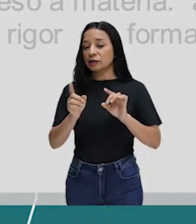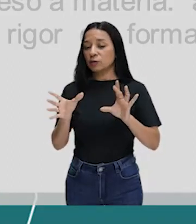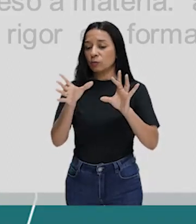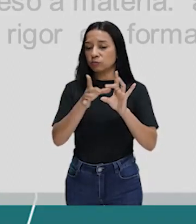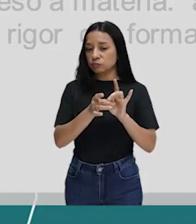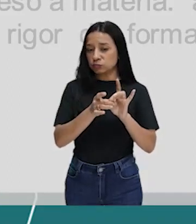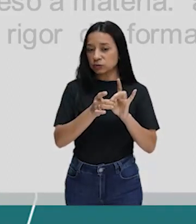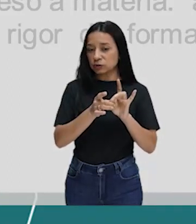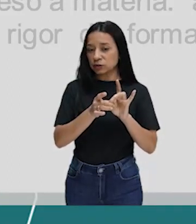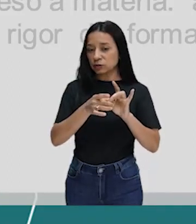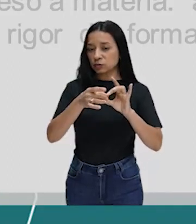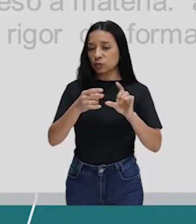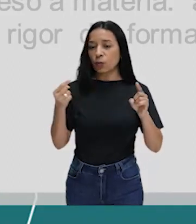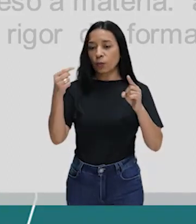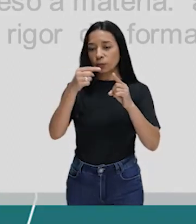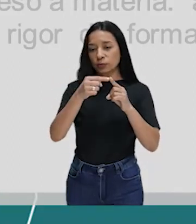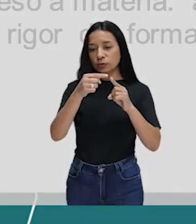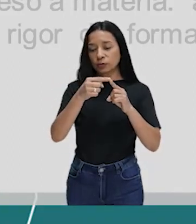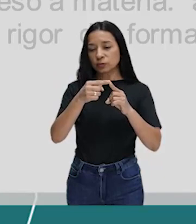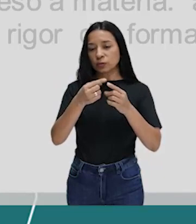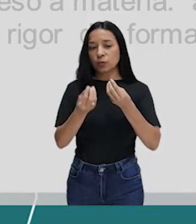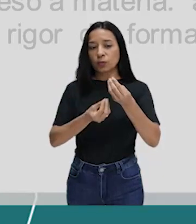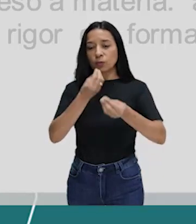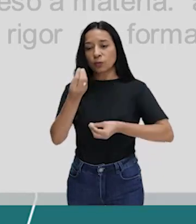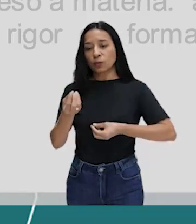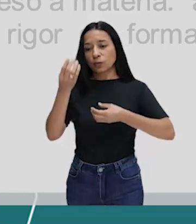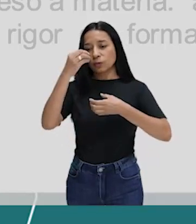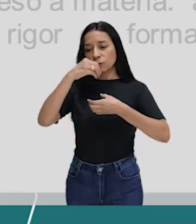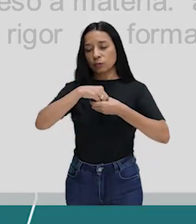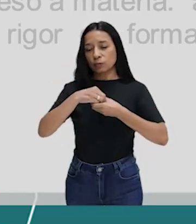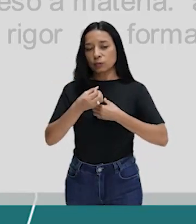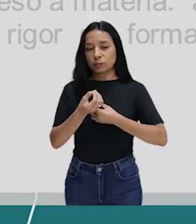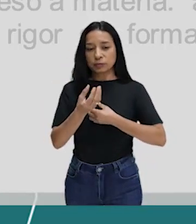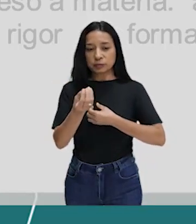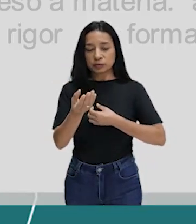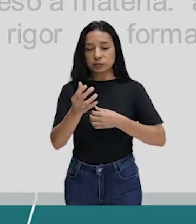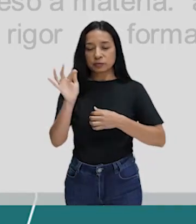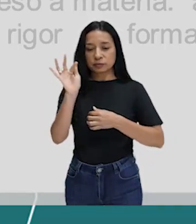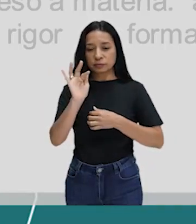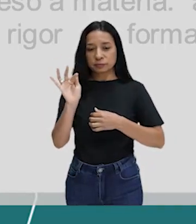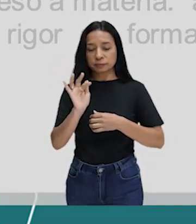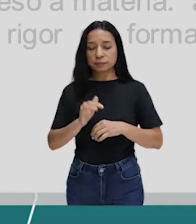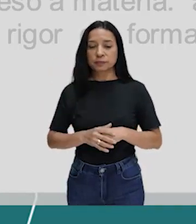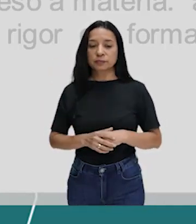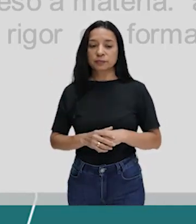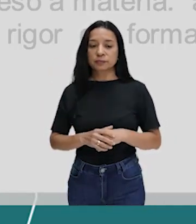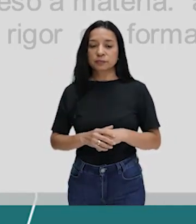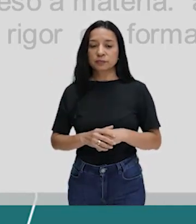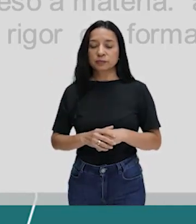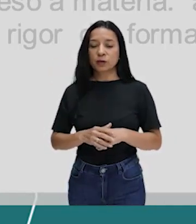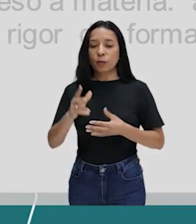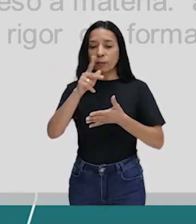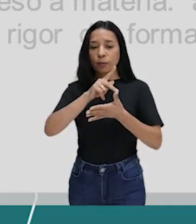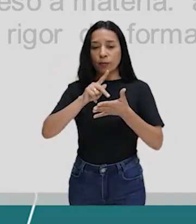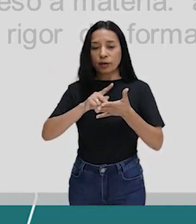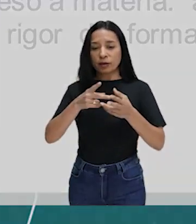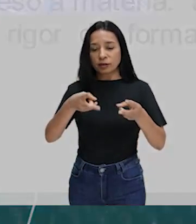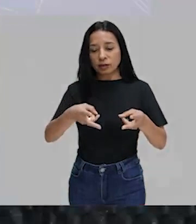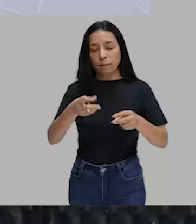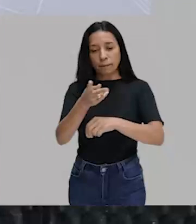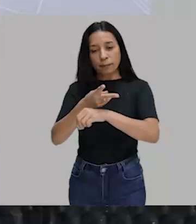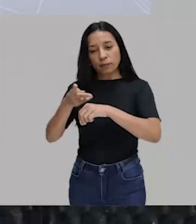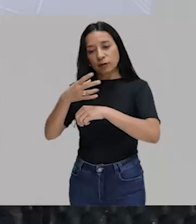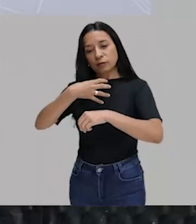Então, característica aqui do parnasianismo brasileiro. Os poetas buscavam o sentido por meio da